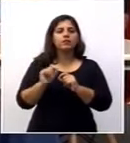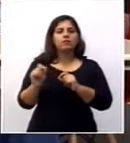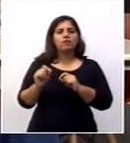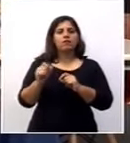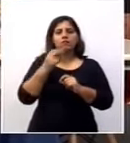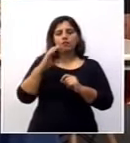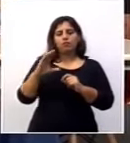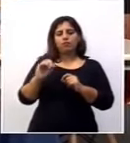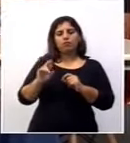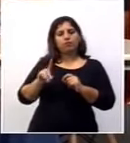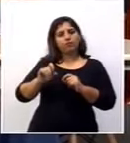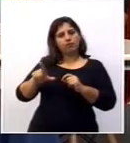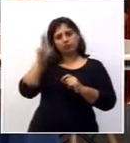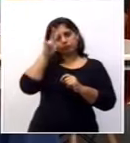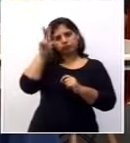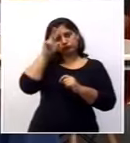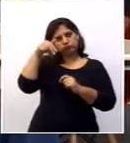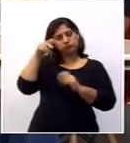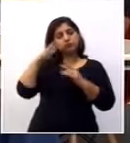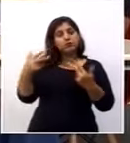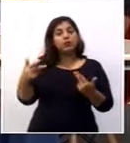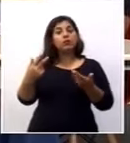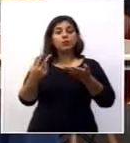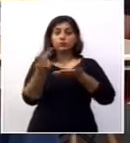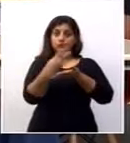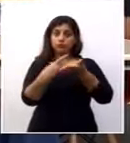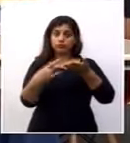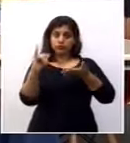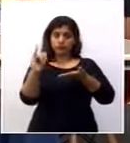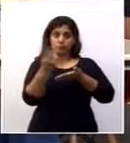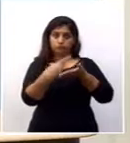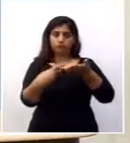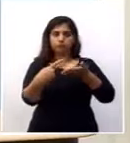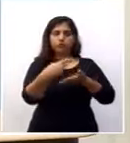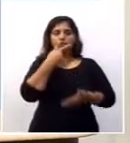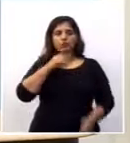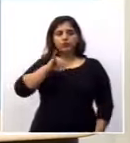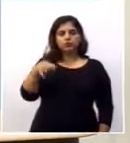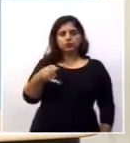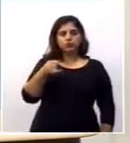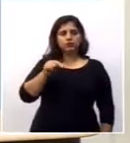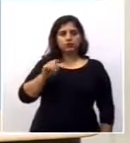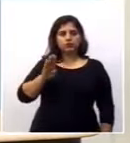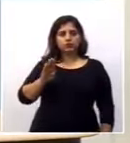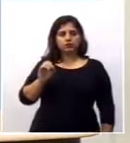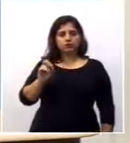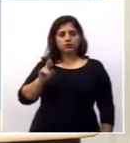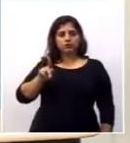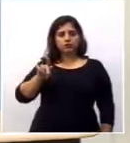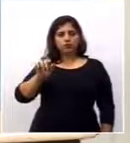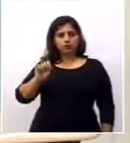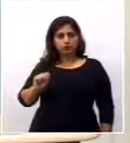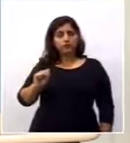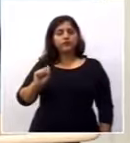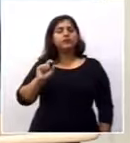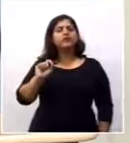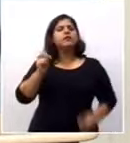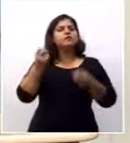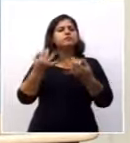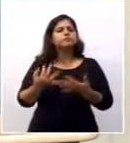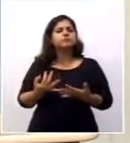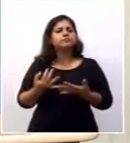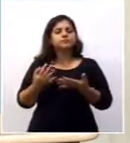cordel. Então, o nosso ilustrador, né, o J. Borges, está aqui, né? E